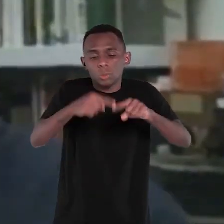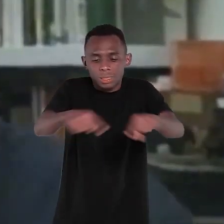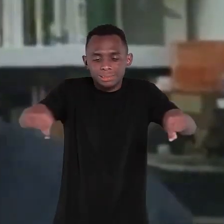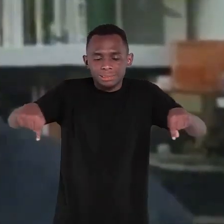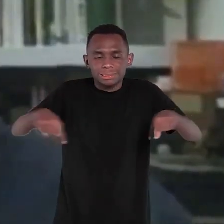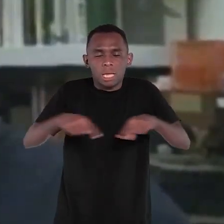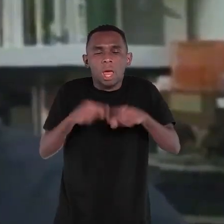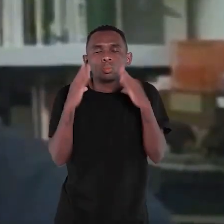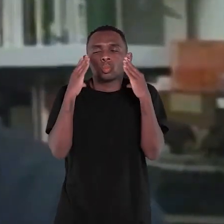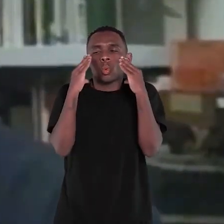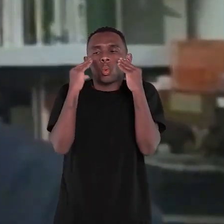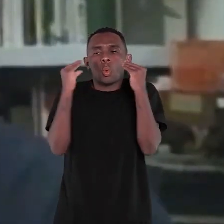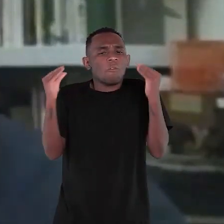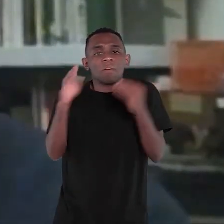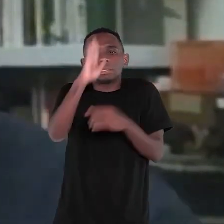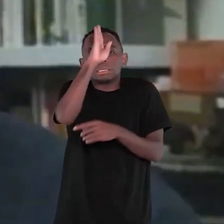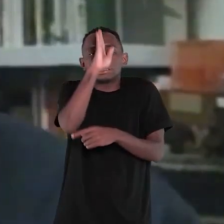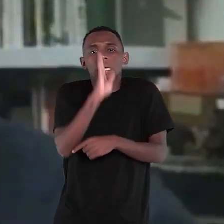de estar